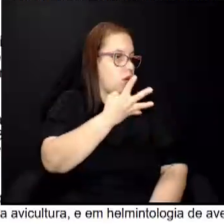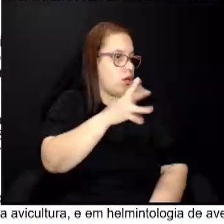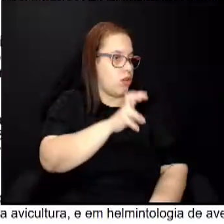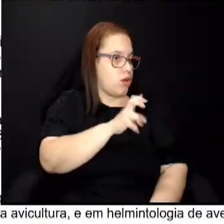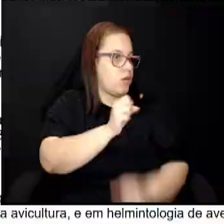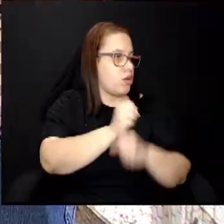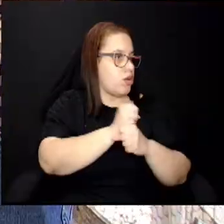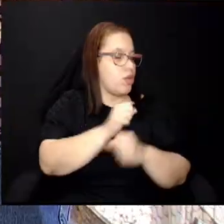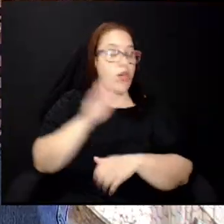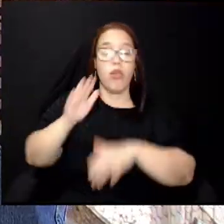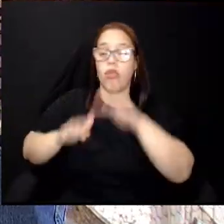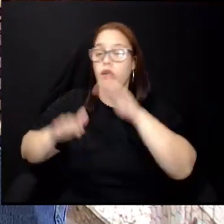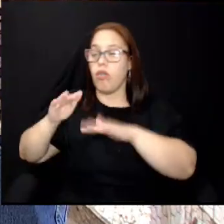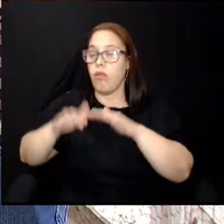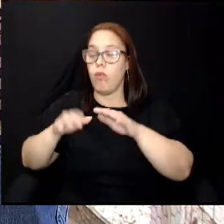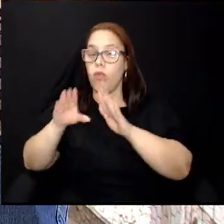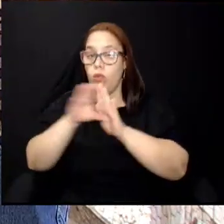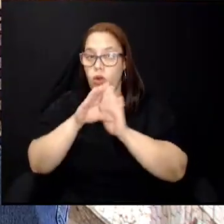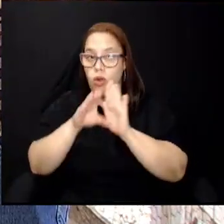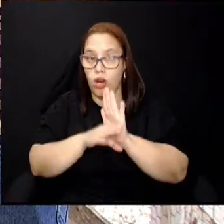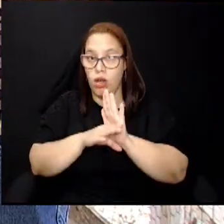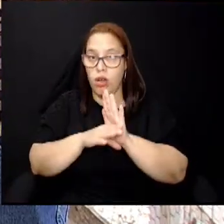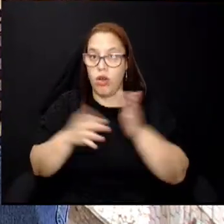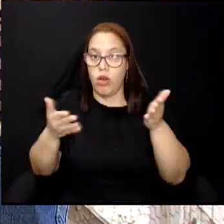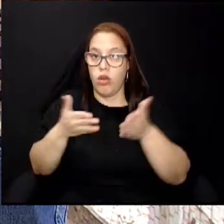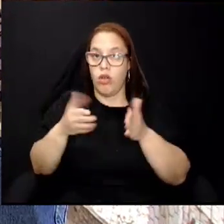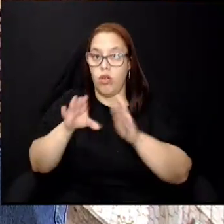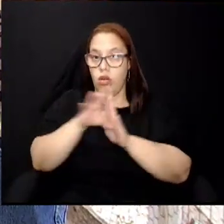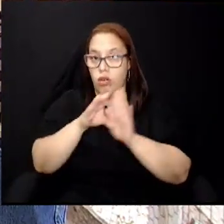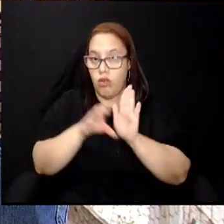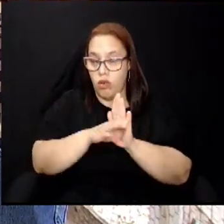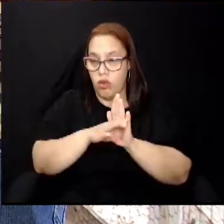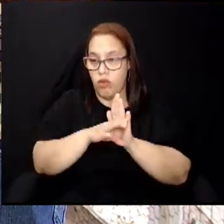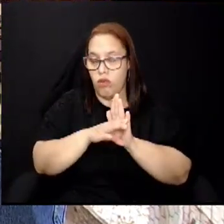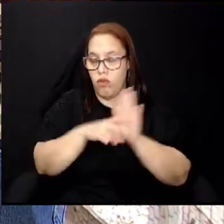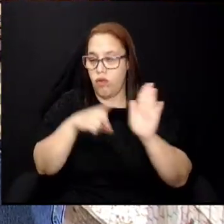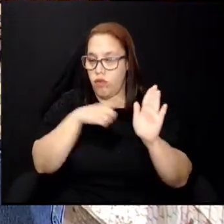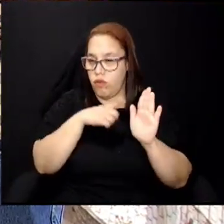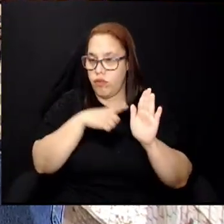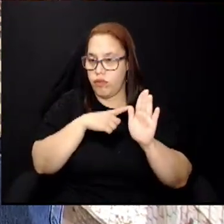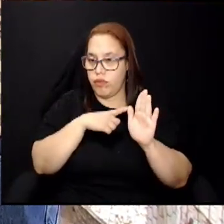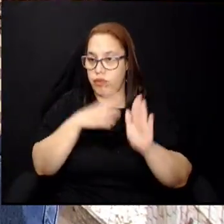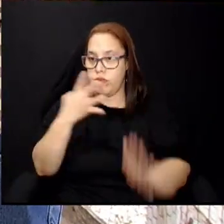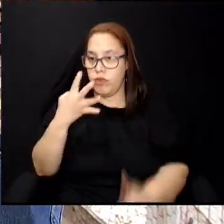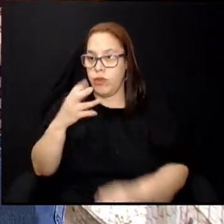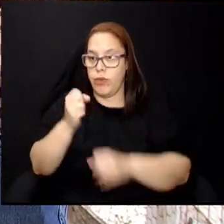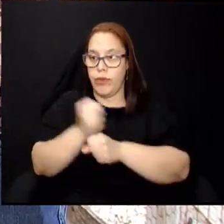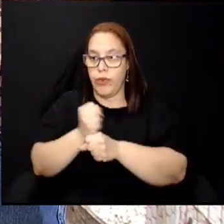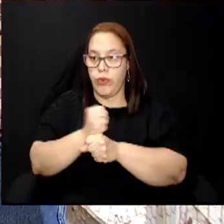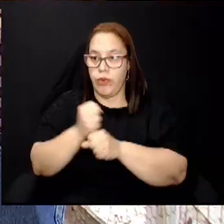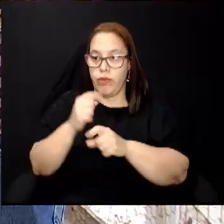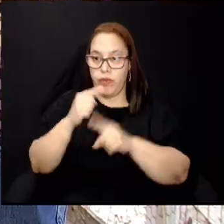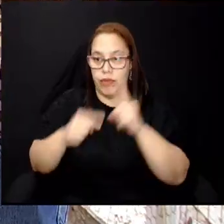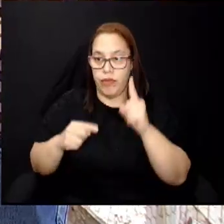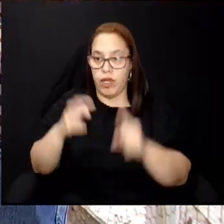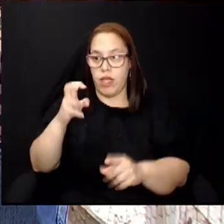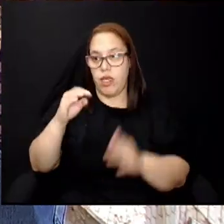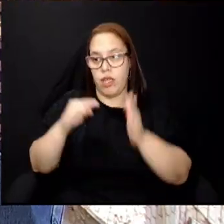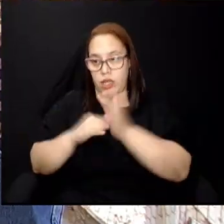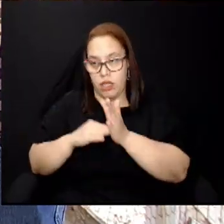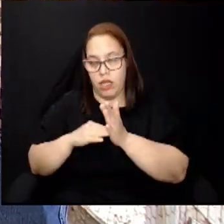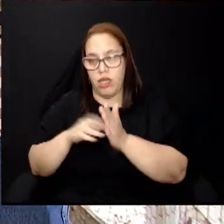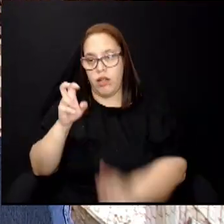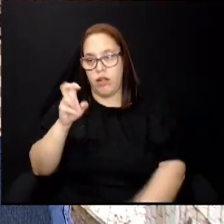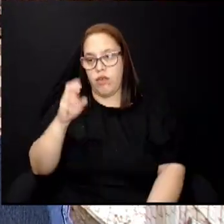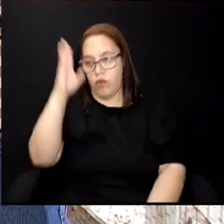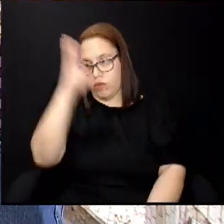do programa, né? Hoje os programas, a gente tem programas de 4 anos e meio a 5 anos, né? No Brasil,